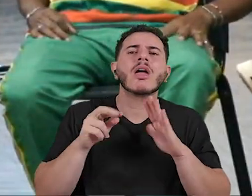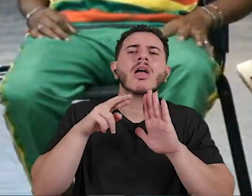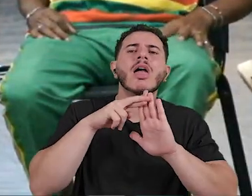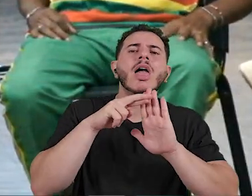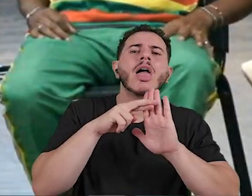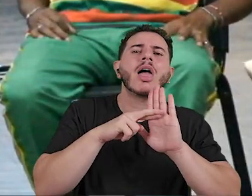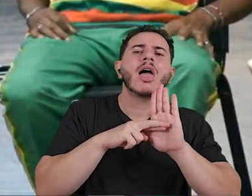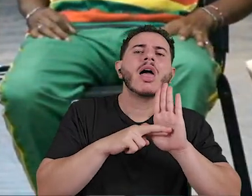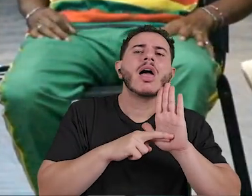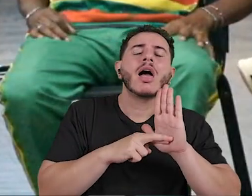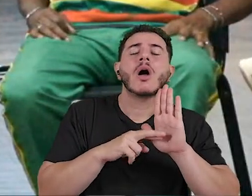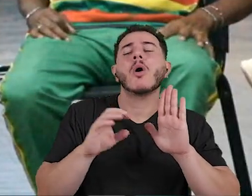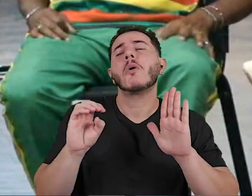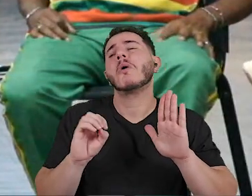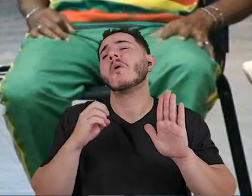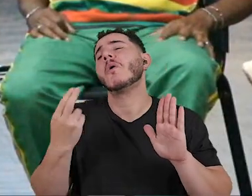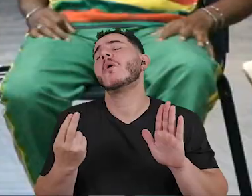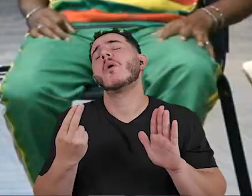má intenção,